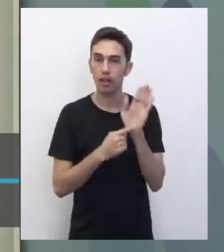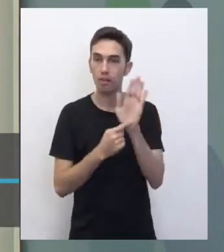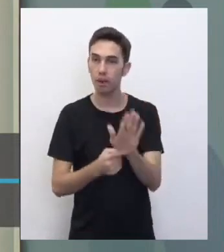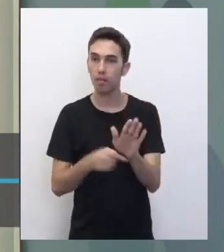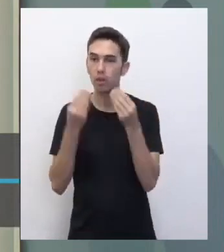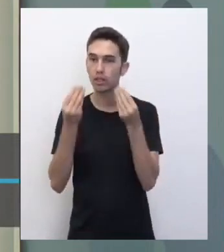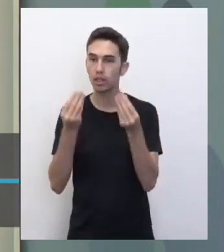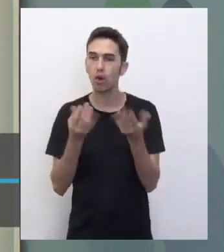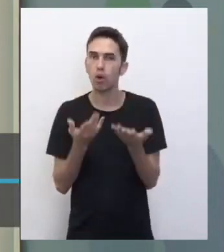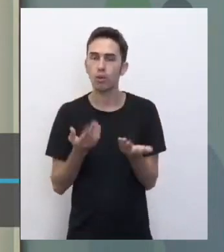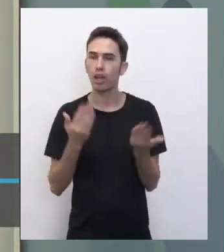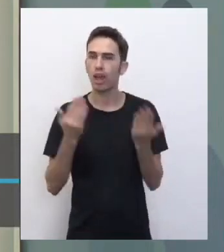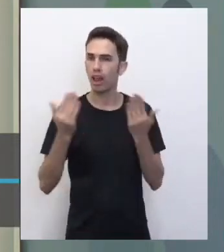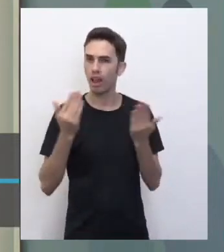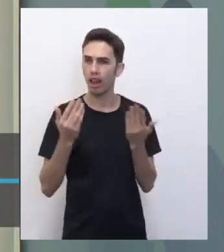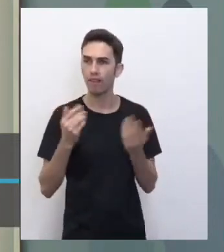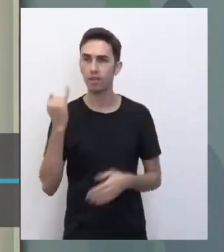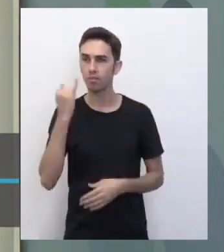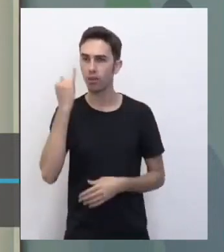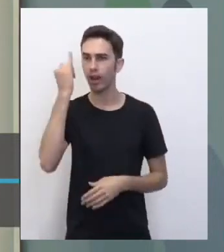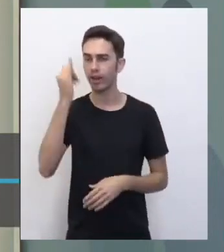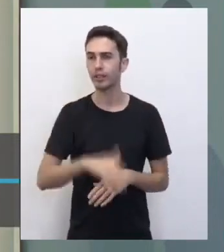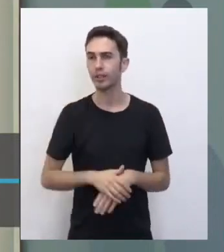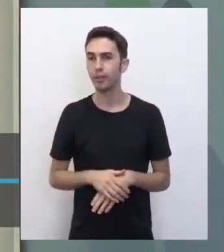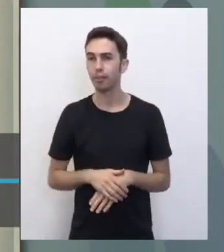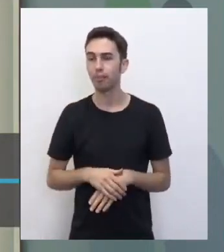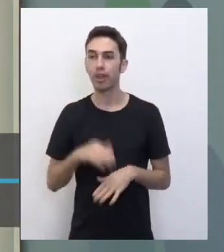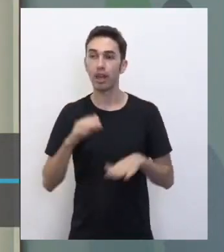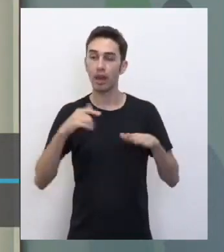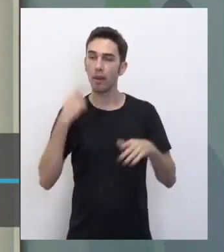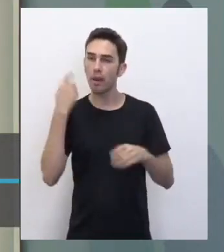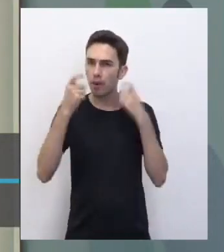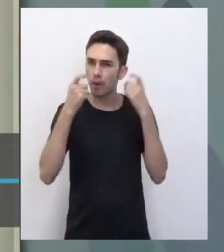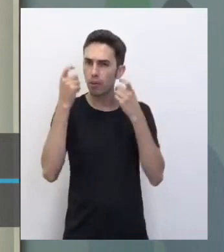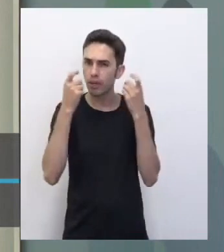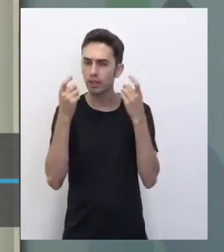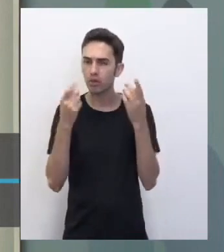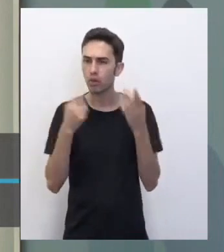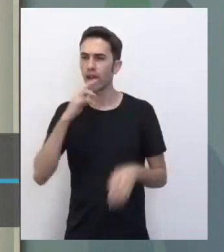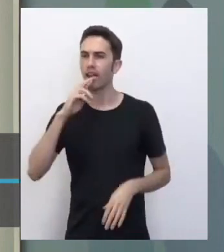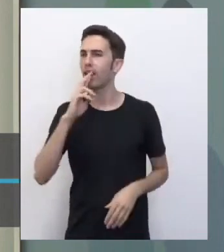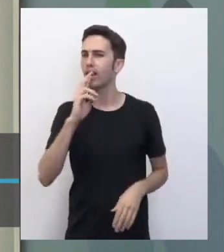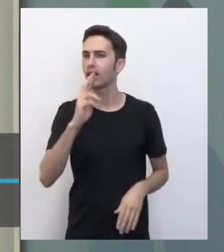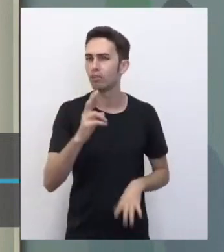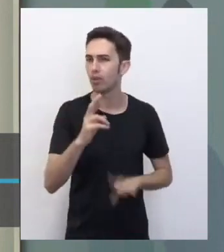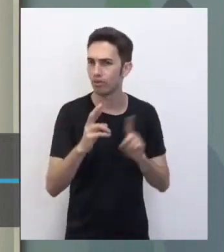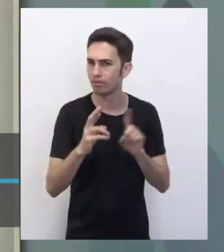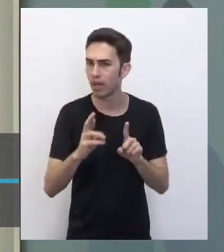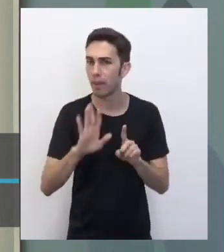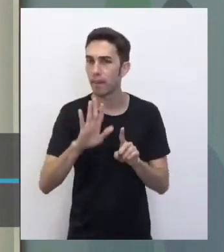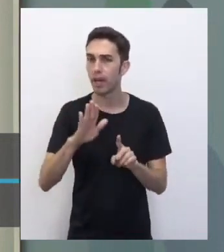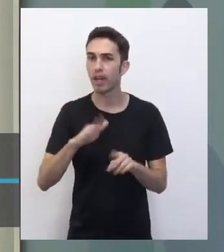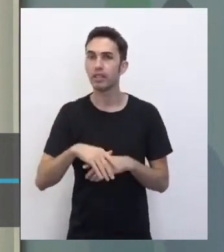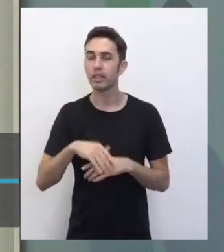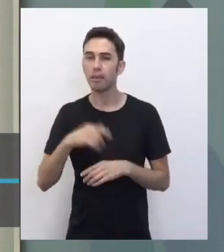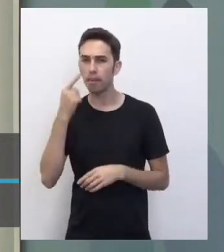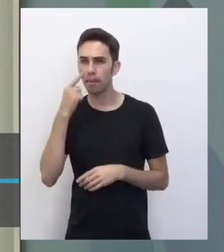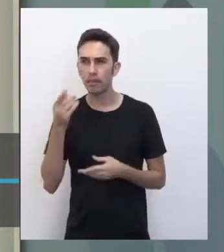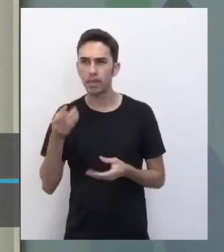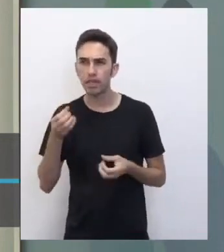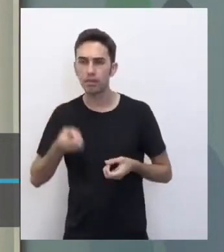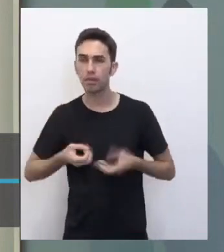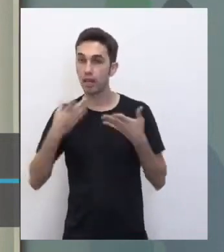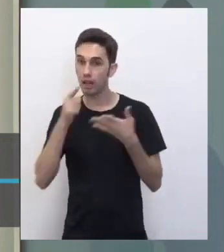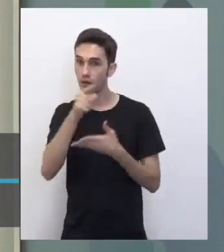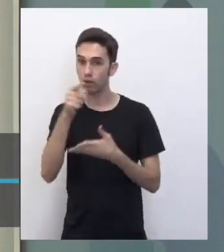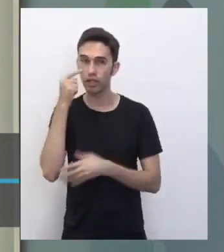ela é relevante. Né? A minha preocupação aqui nem é qual a resposta que vocês darão, mas despertar em vocês essa percepção